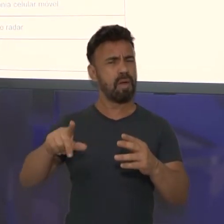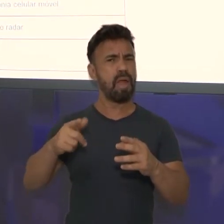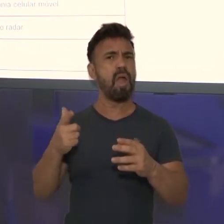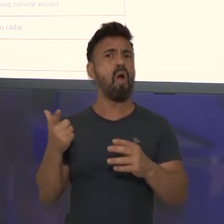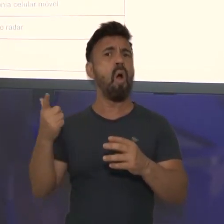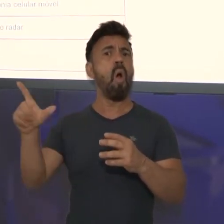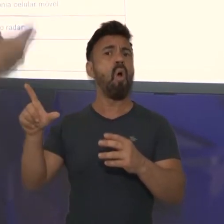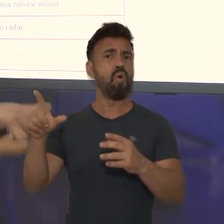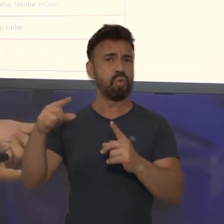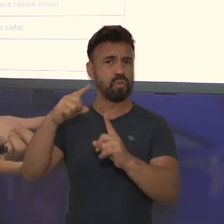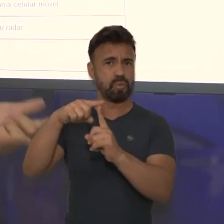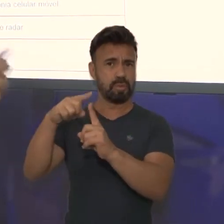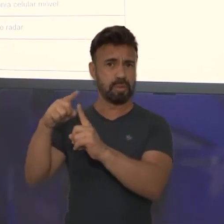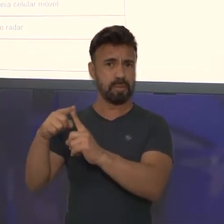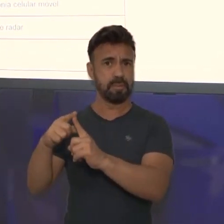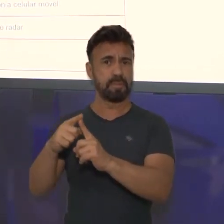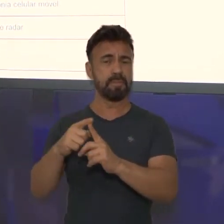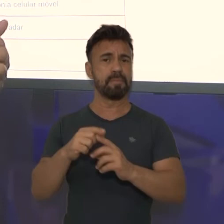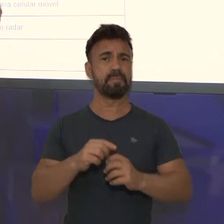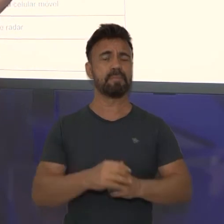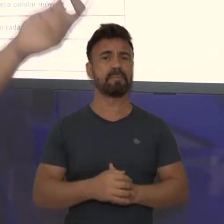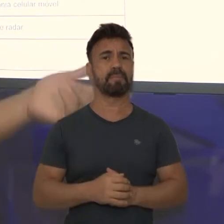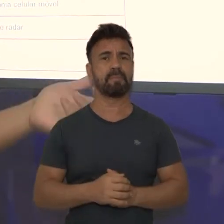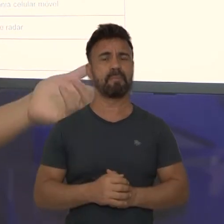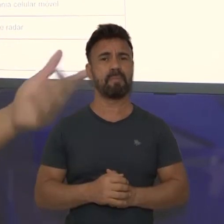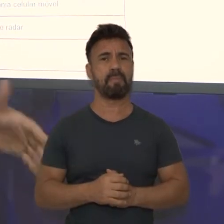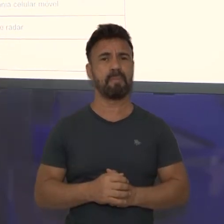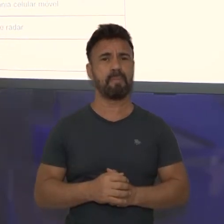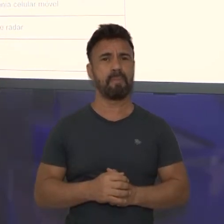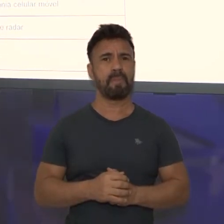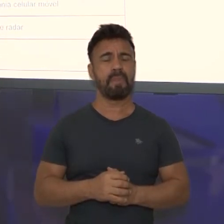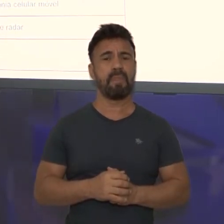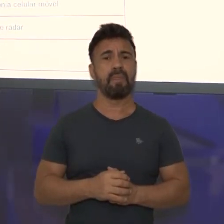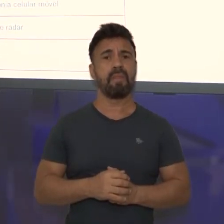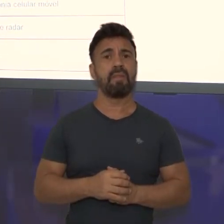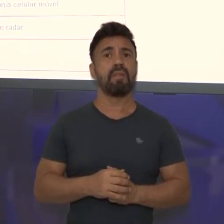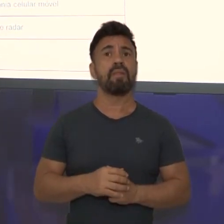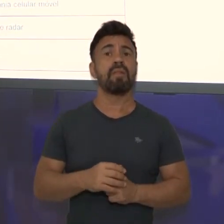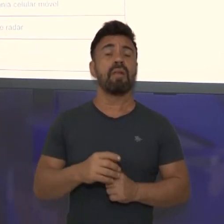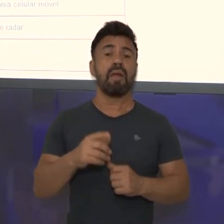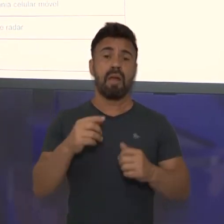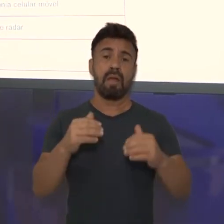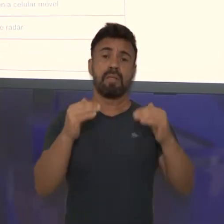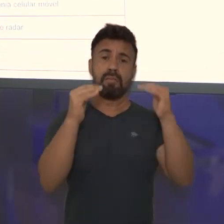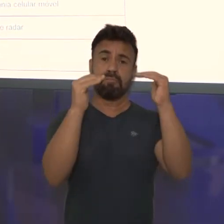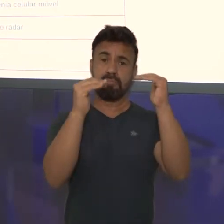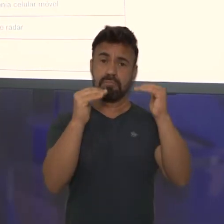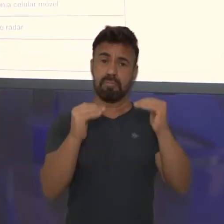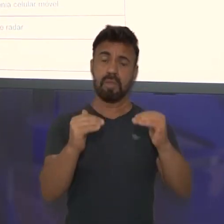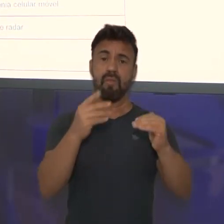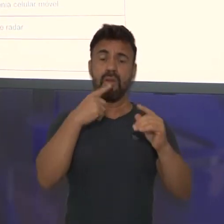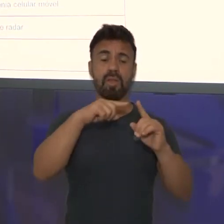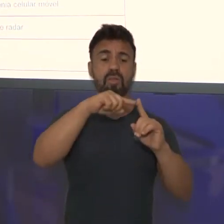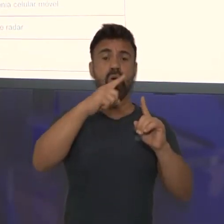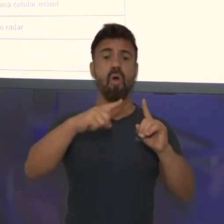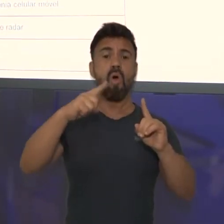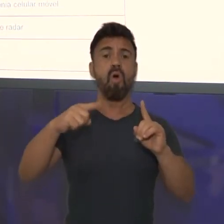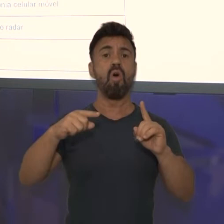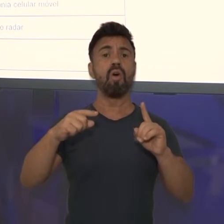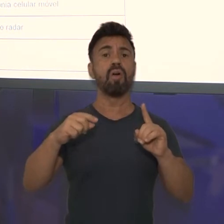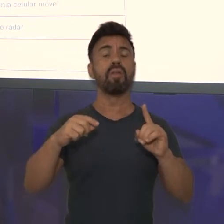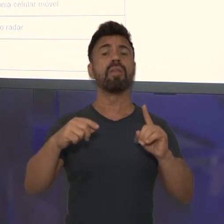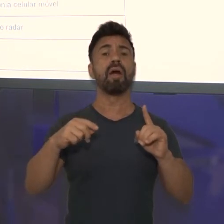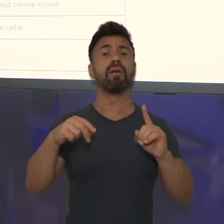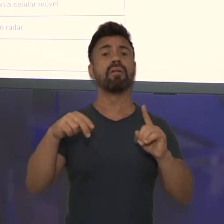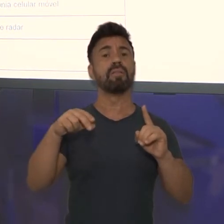é outro tipo de onda eletromagnética. Se liga que aqui a gente está falando de ondas utilizadas para